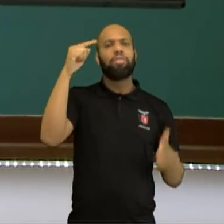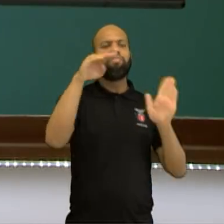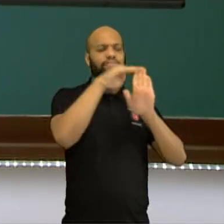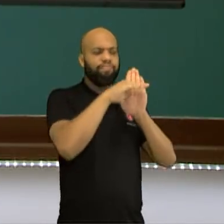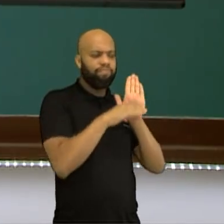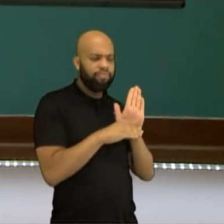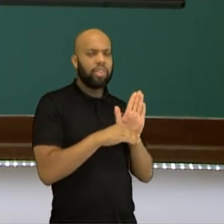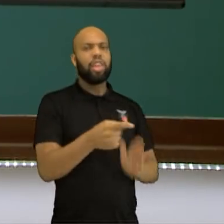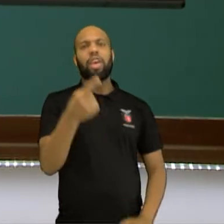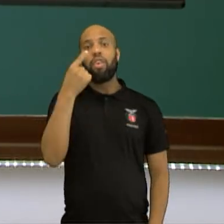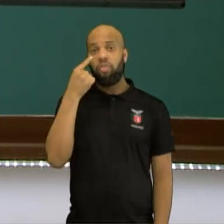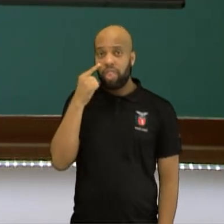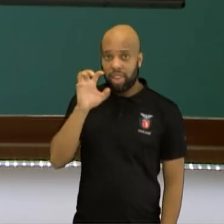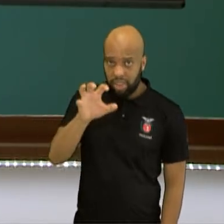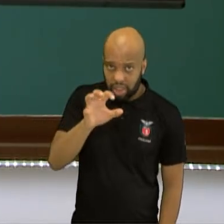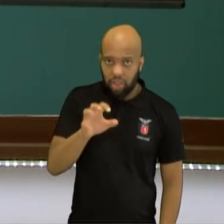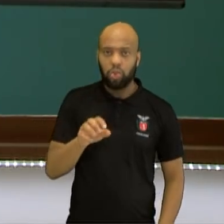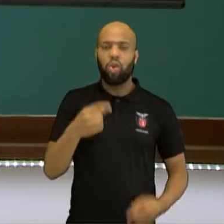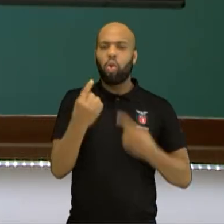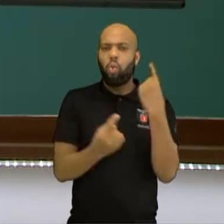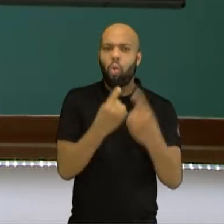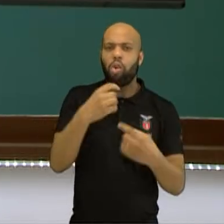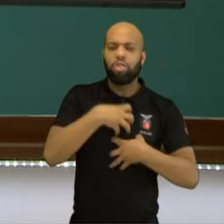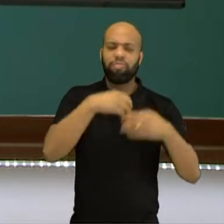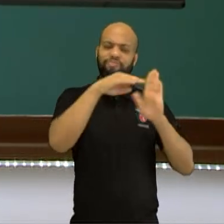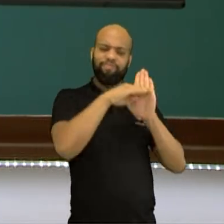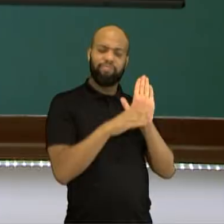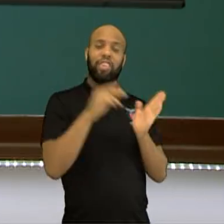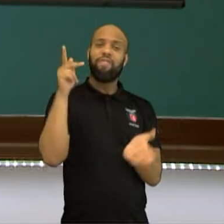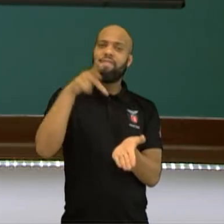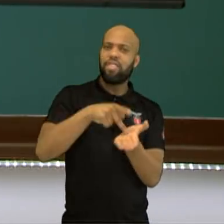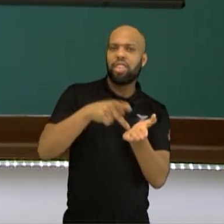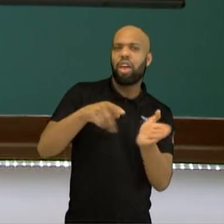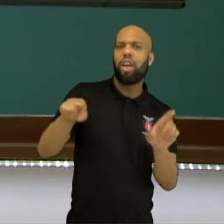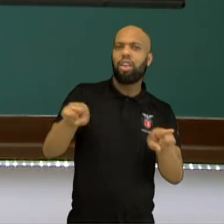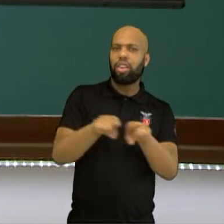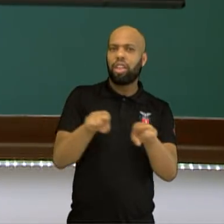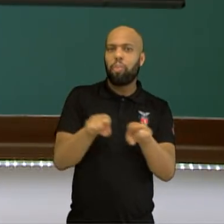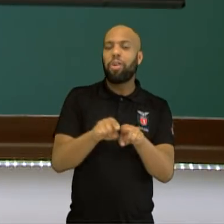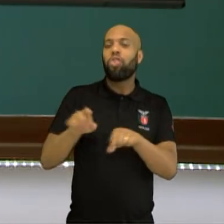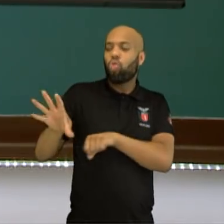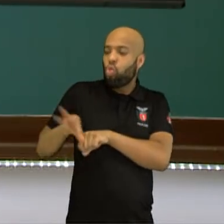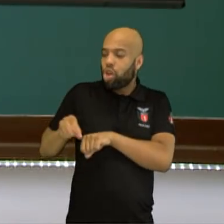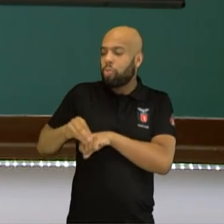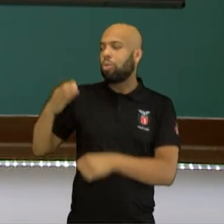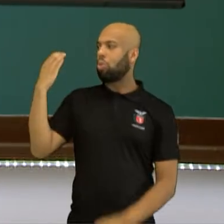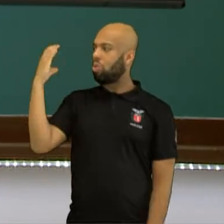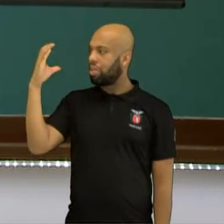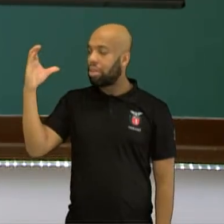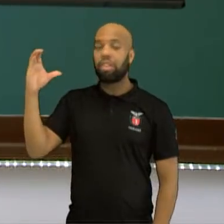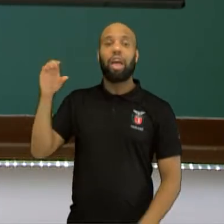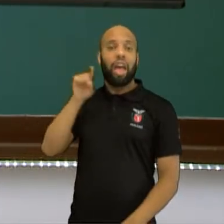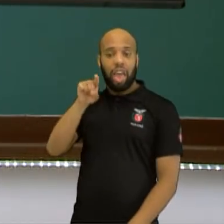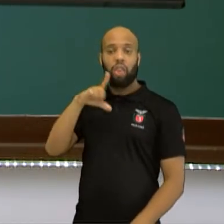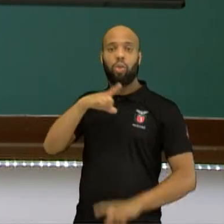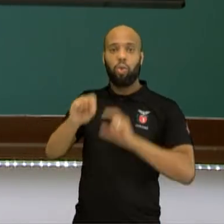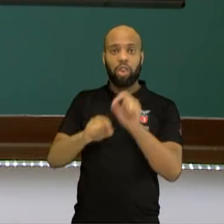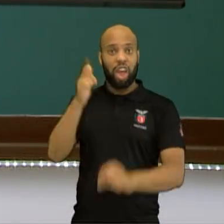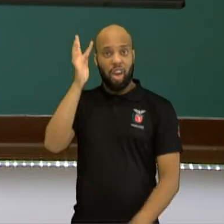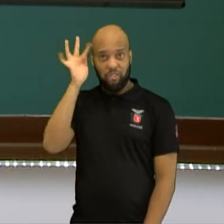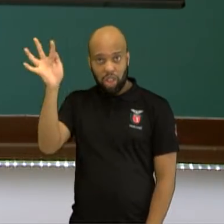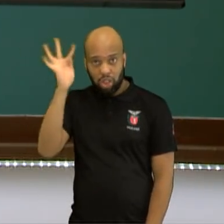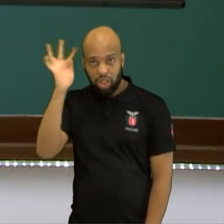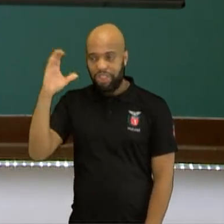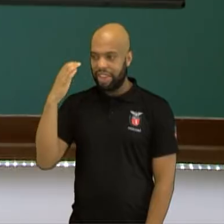de verificabilidade, quais são os critérios de verdade do conhecimento científico é algo que a filosofia